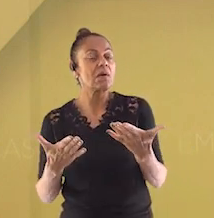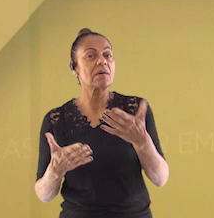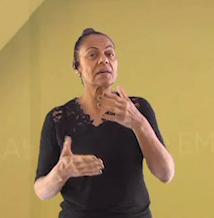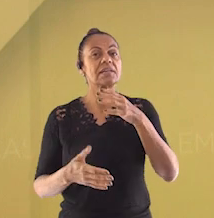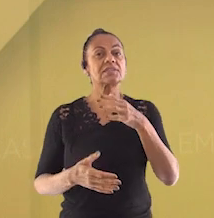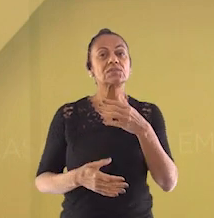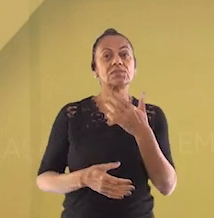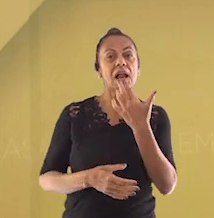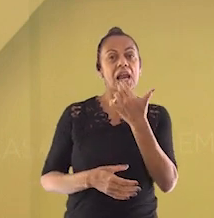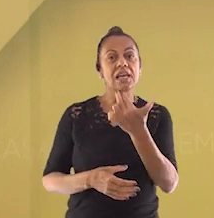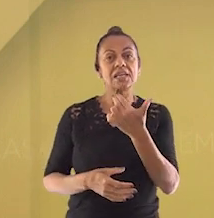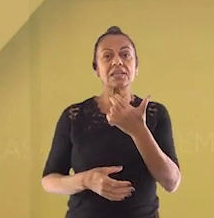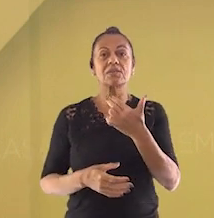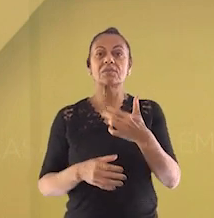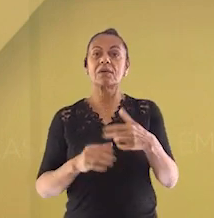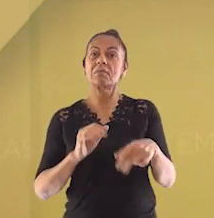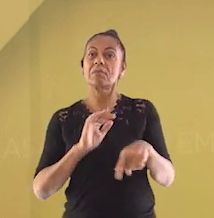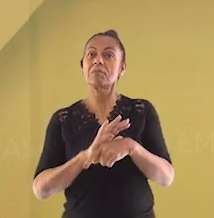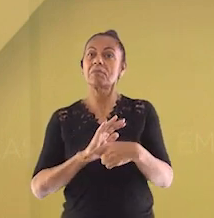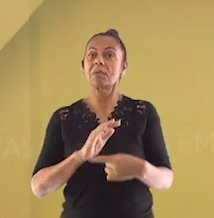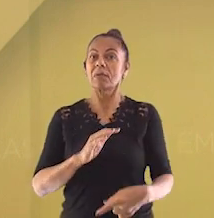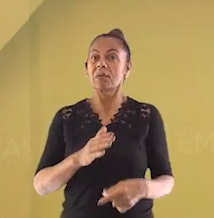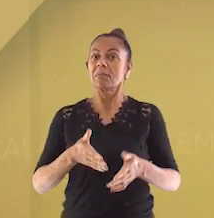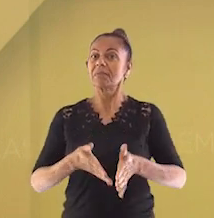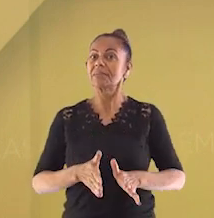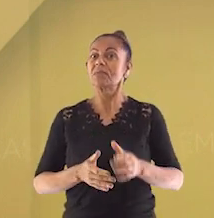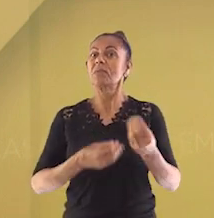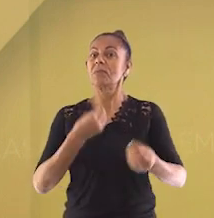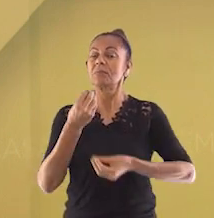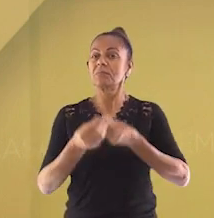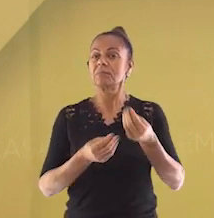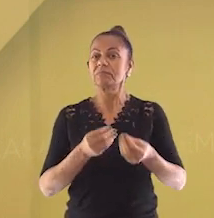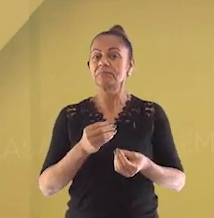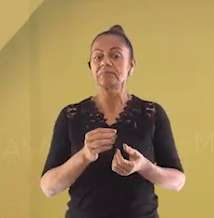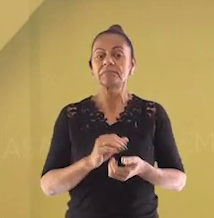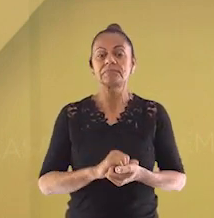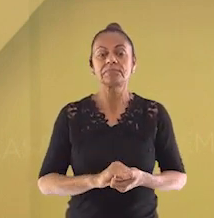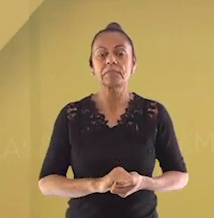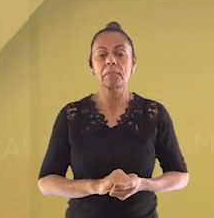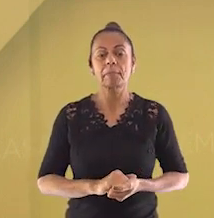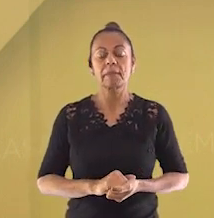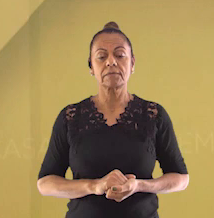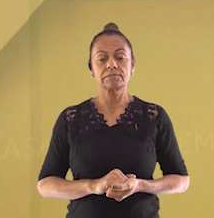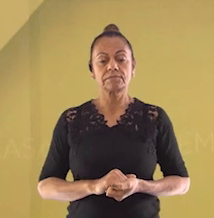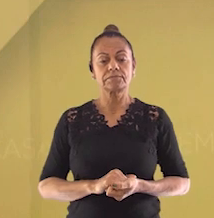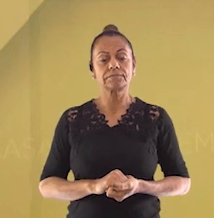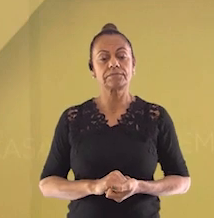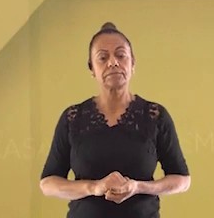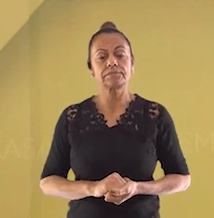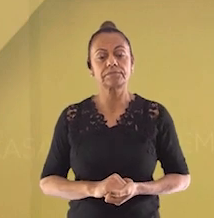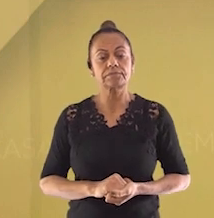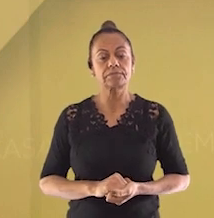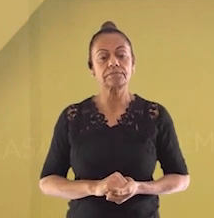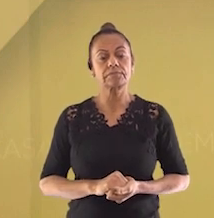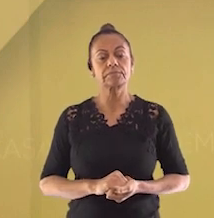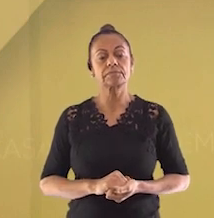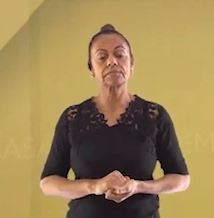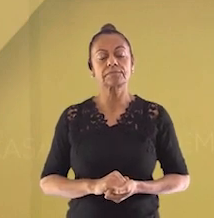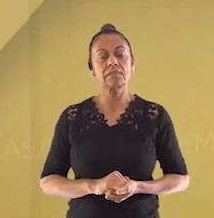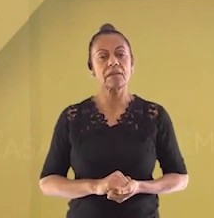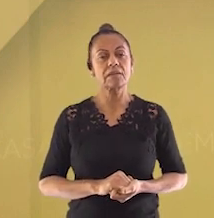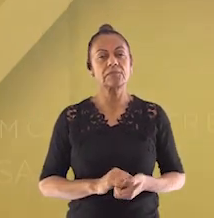e divirta-se é claro além do passado você vai conseguir estudar e aprender todos os outros tempos verbais no